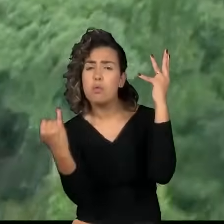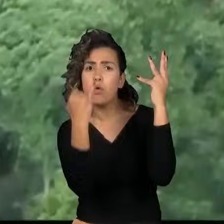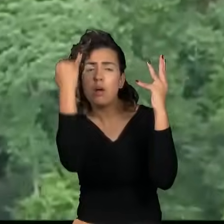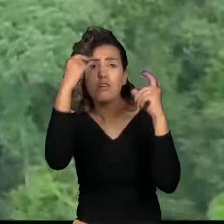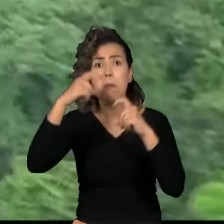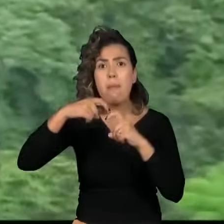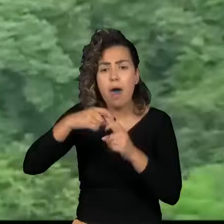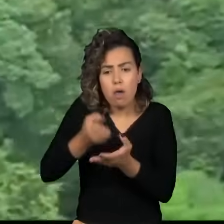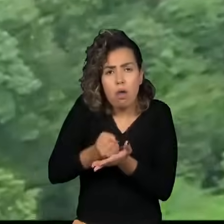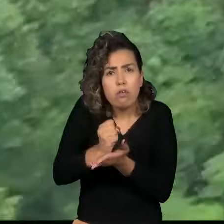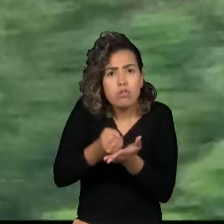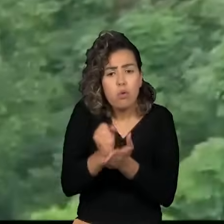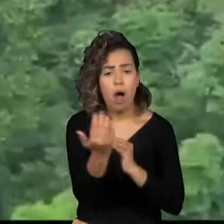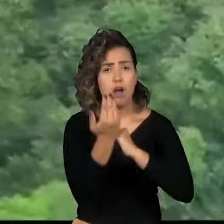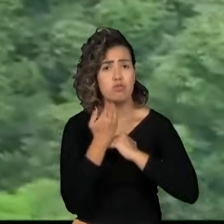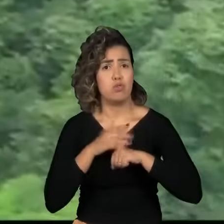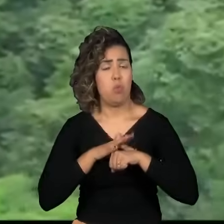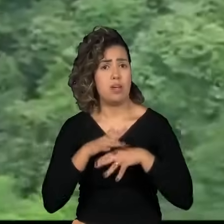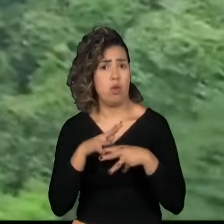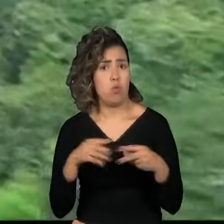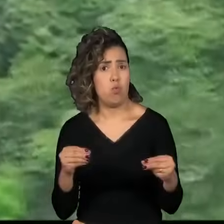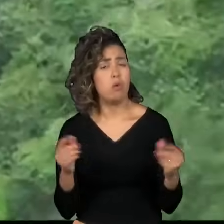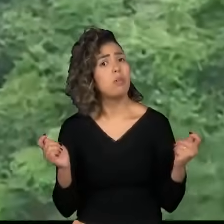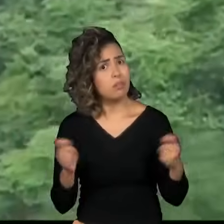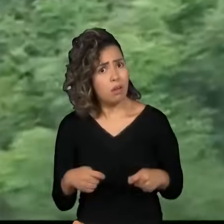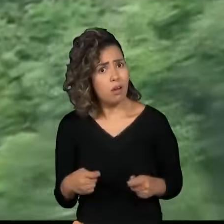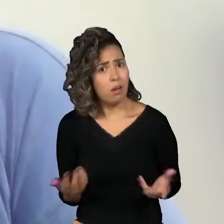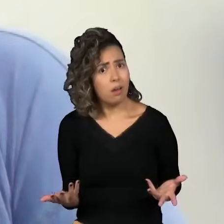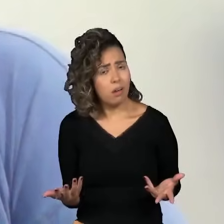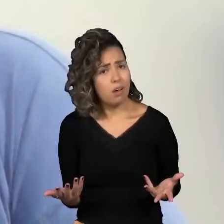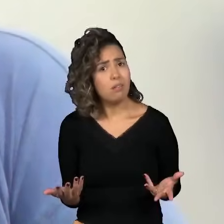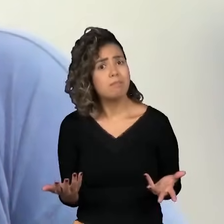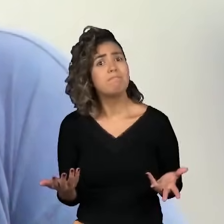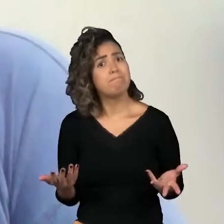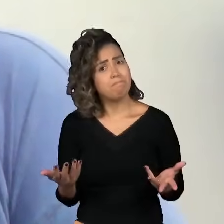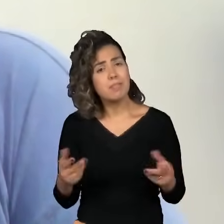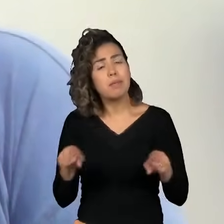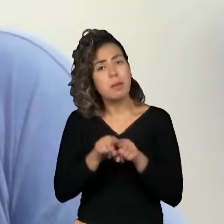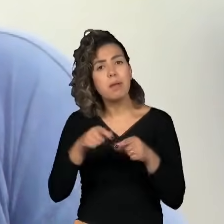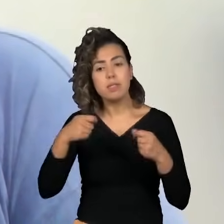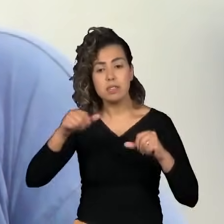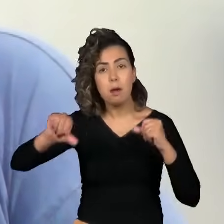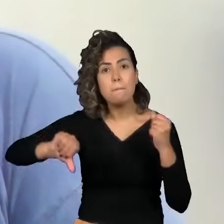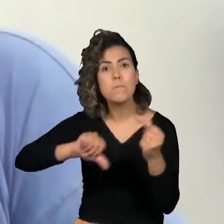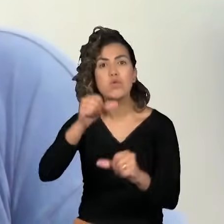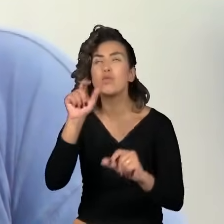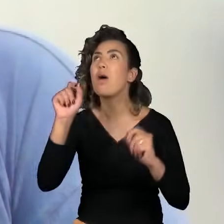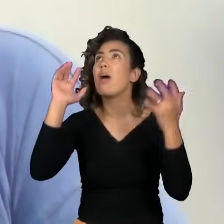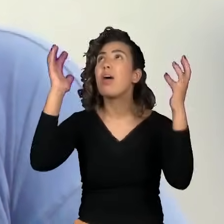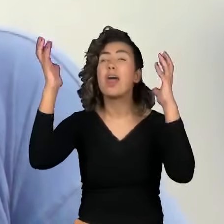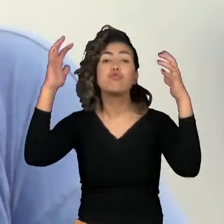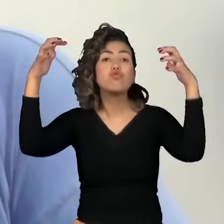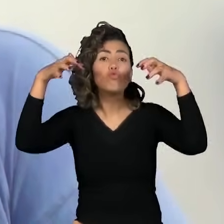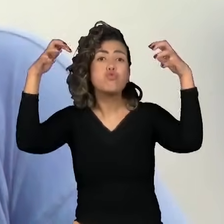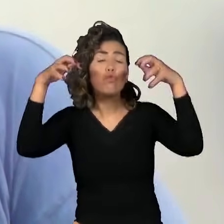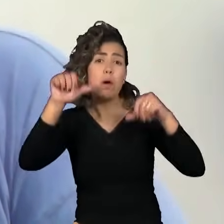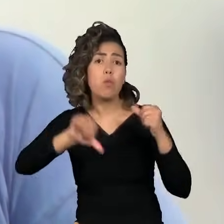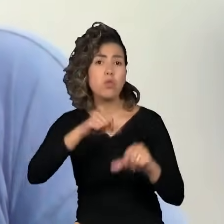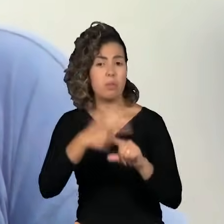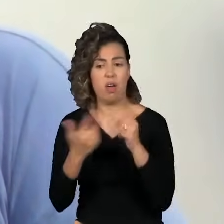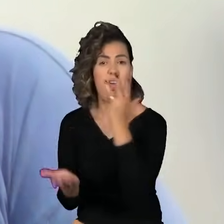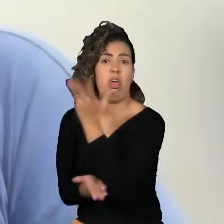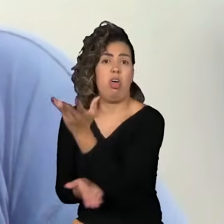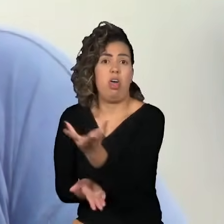a cura de doenças. Há também uma mudança no ciclo hidrológico, no ciclo das chuvas. Regiões como a Bacia do Xingu